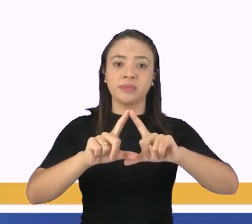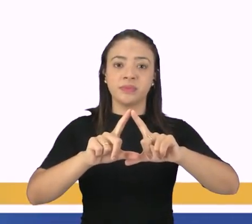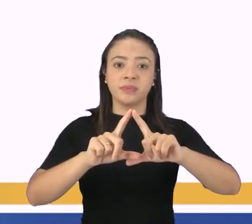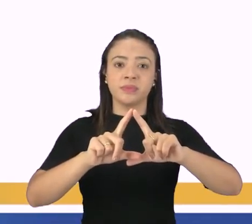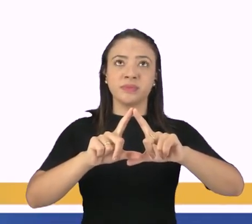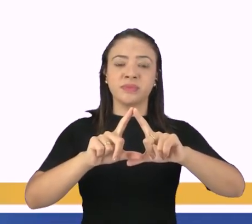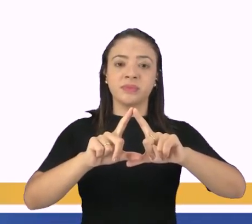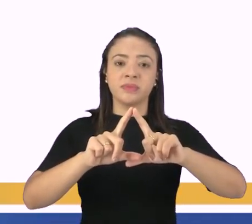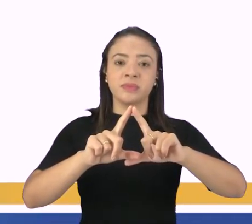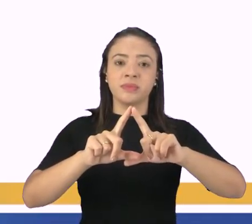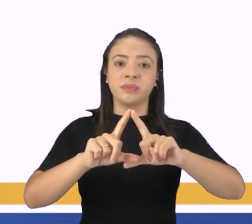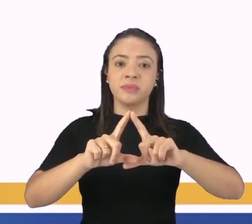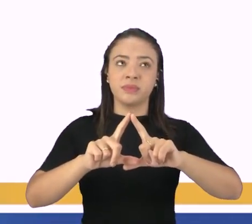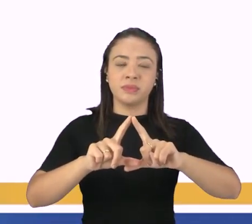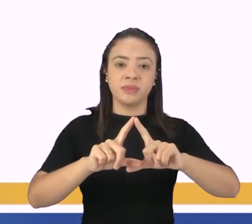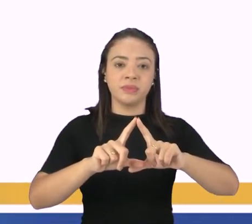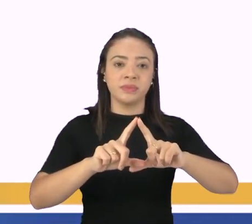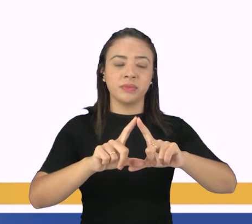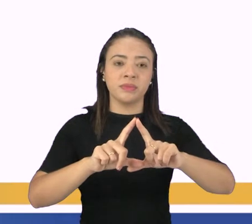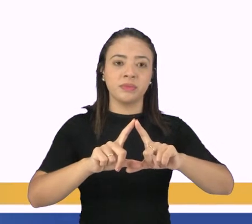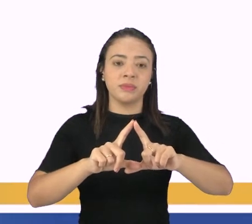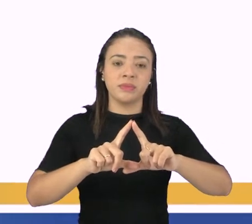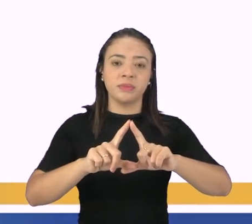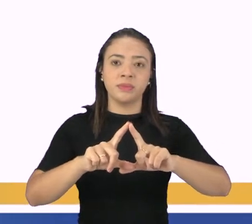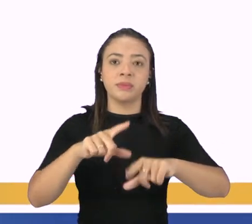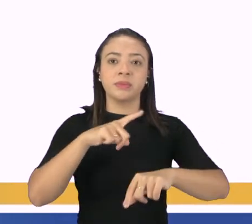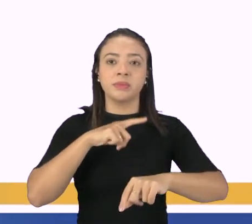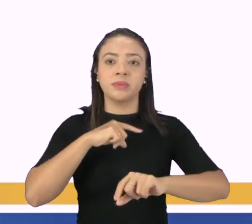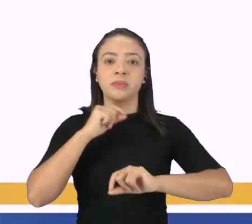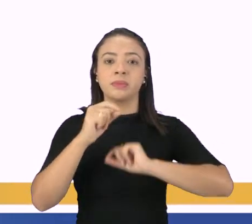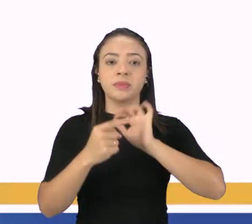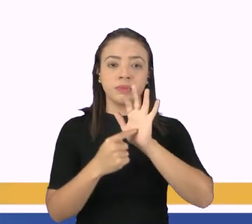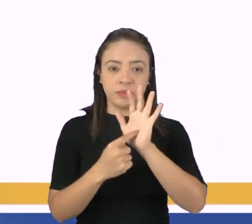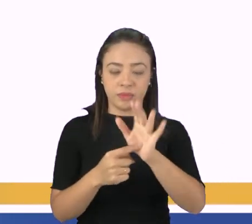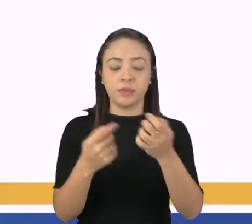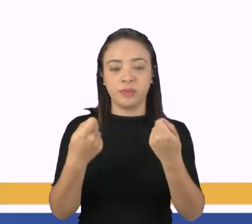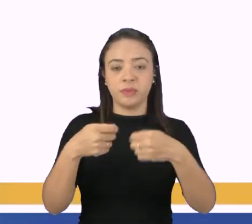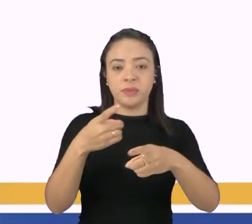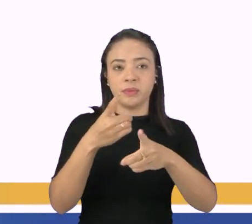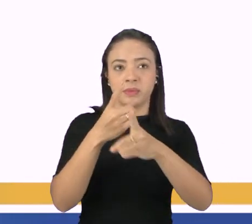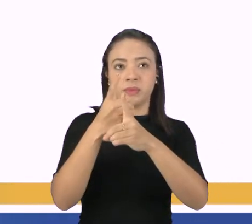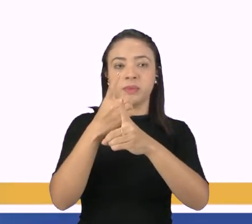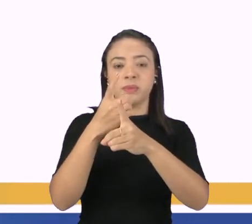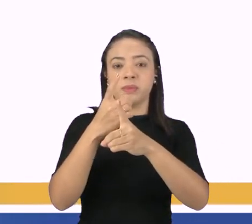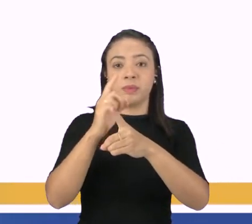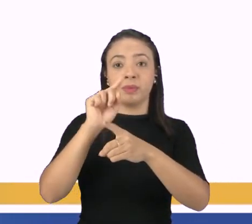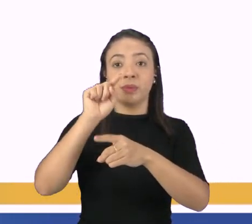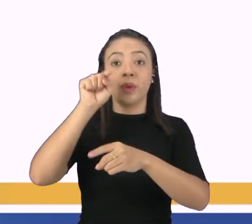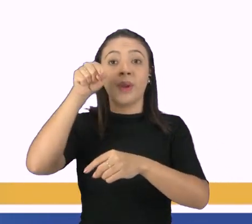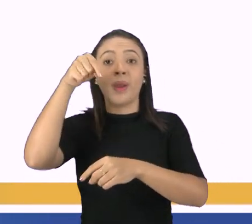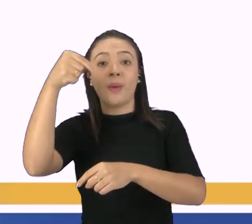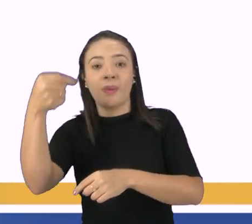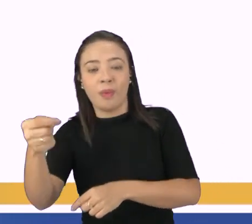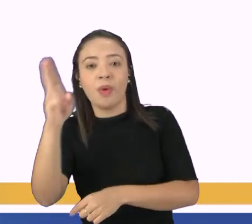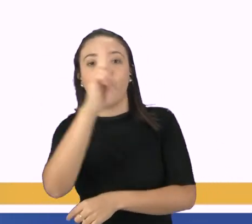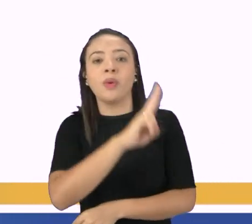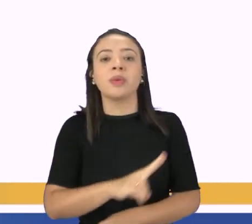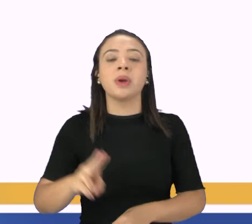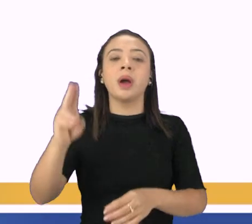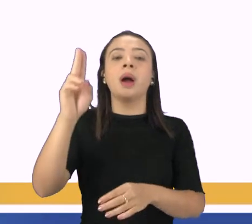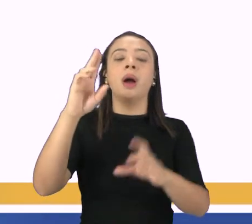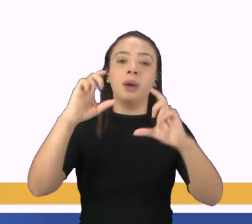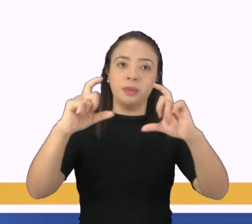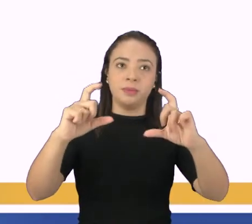delta, né, que será aí o nosso discriminante, que vamos encontrar primeiramente ele, depois aplicar o resultado dentro da